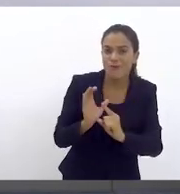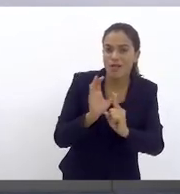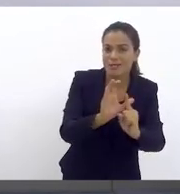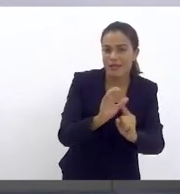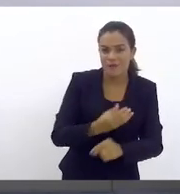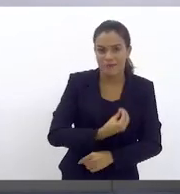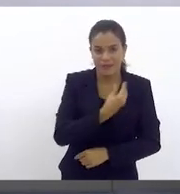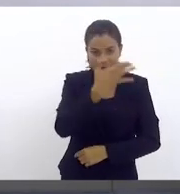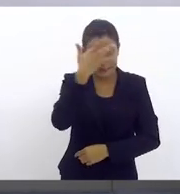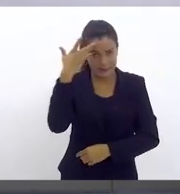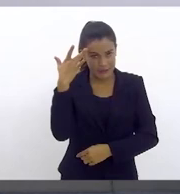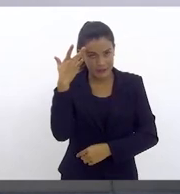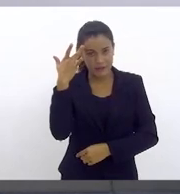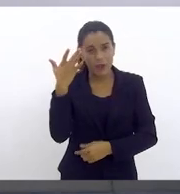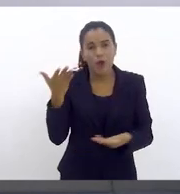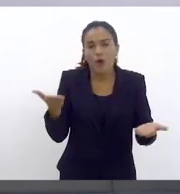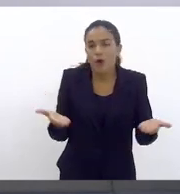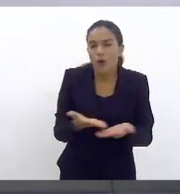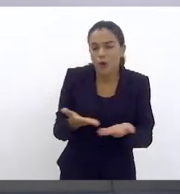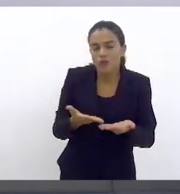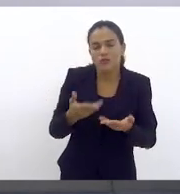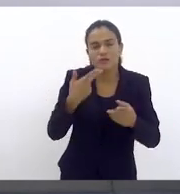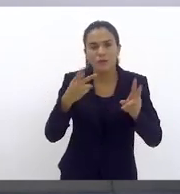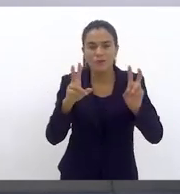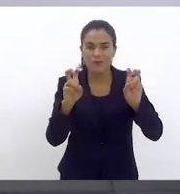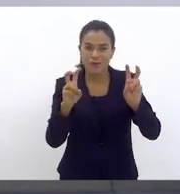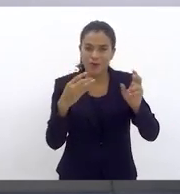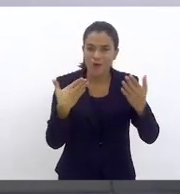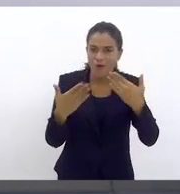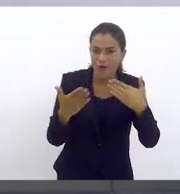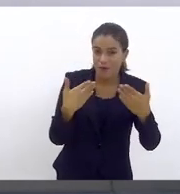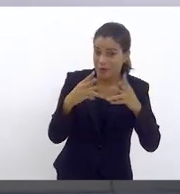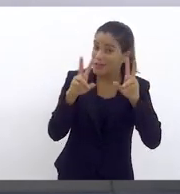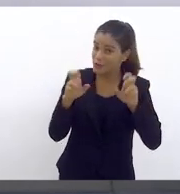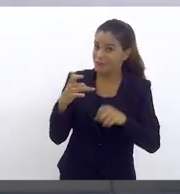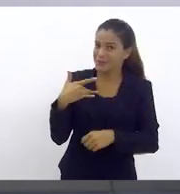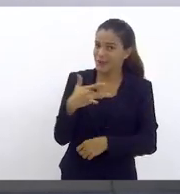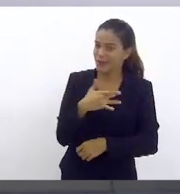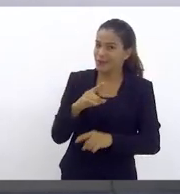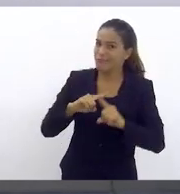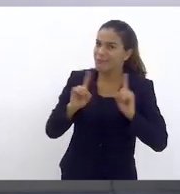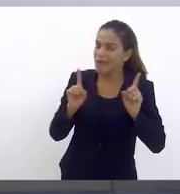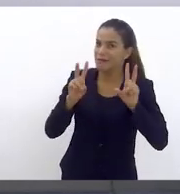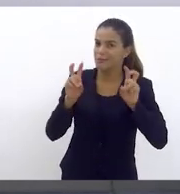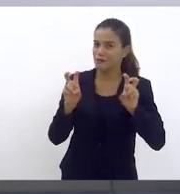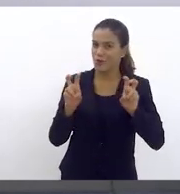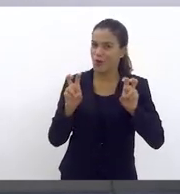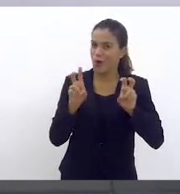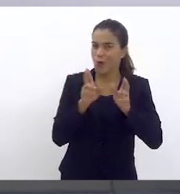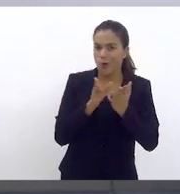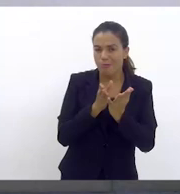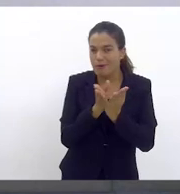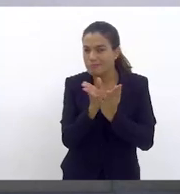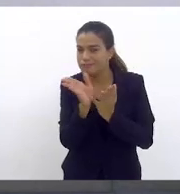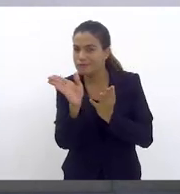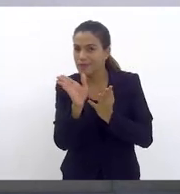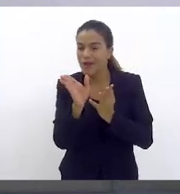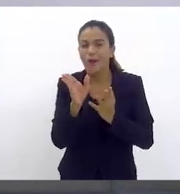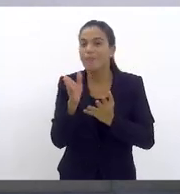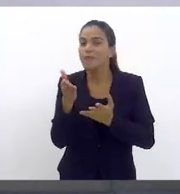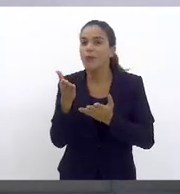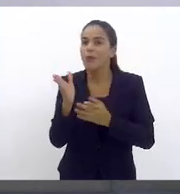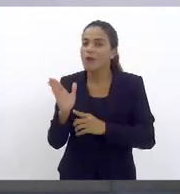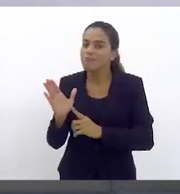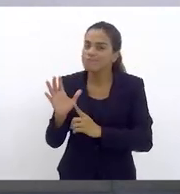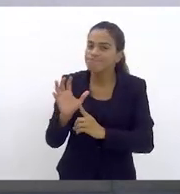é o que hoje nós vamos tratar da Saúde mas sobre o viés né do seu impacto